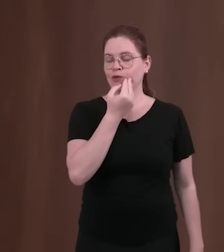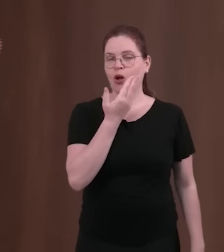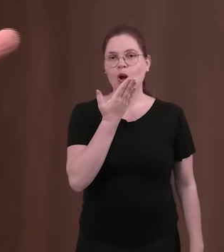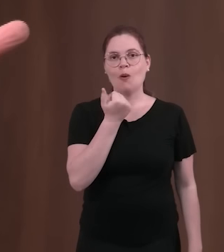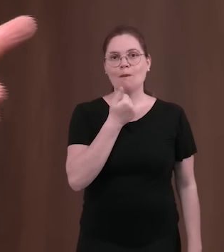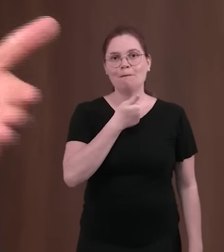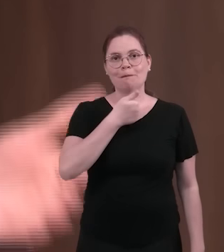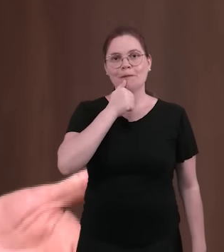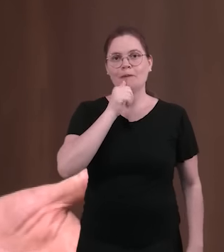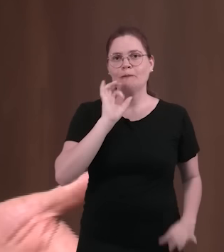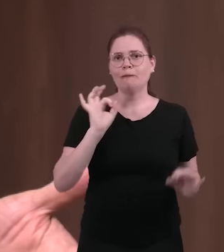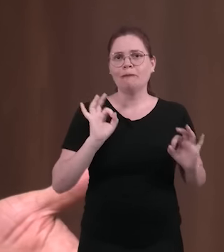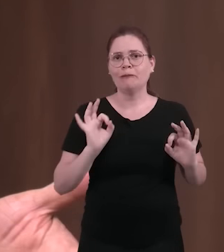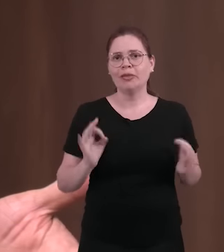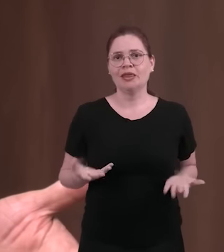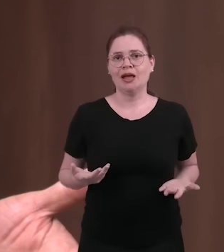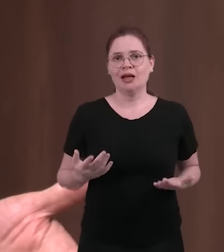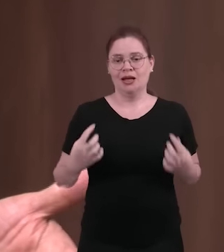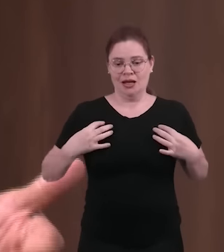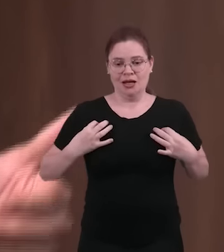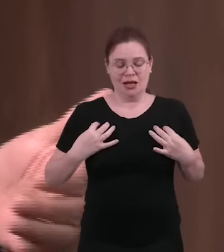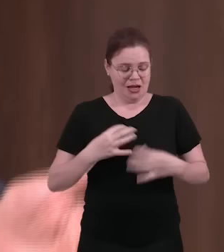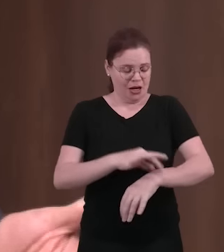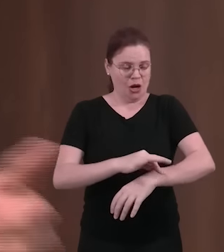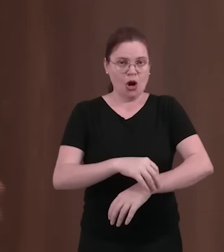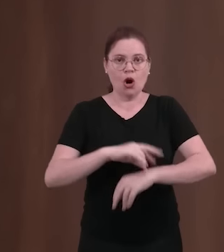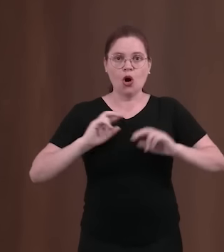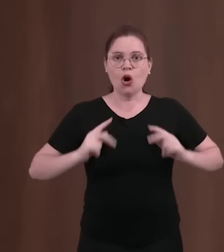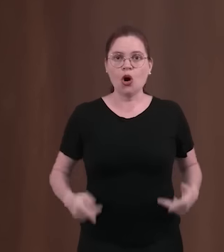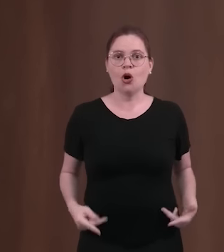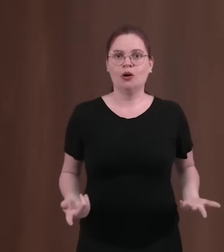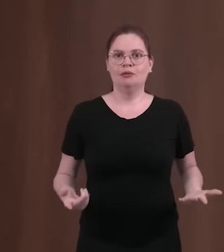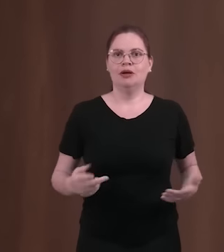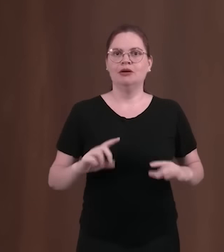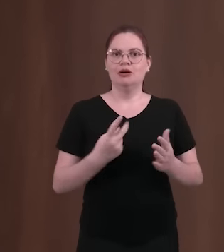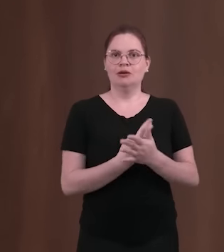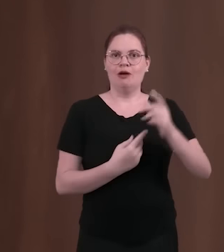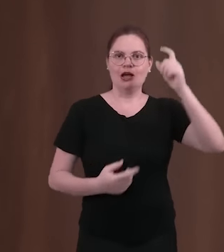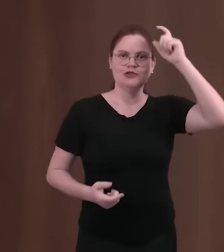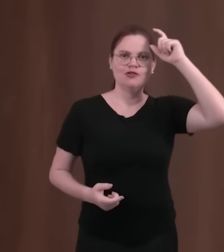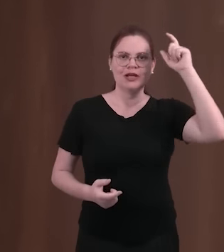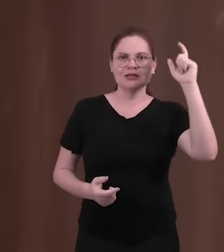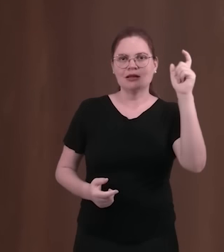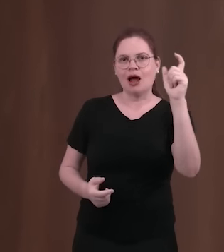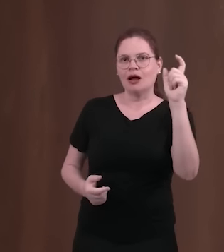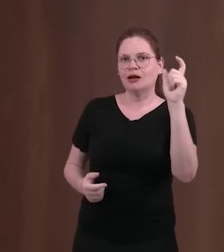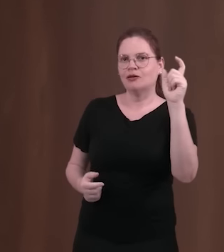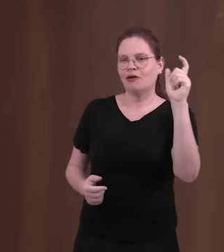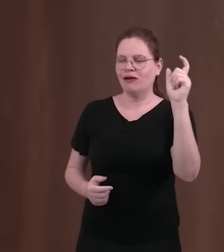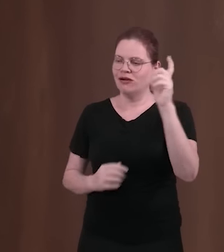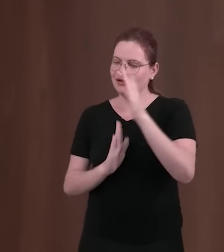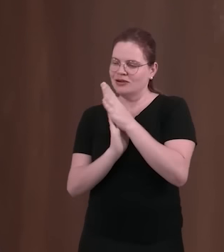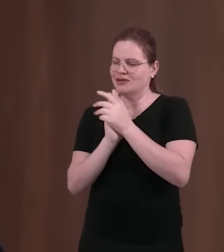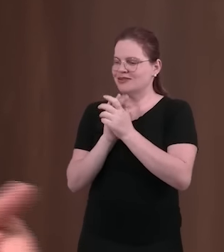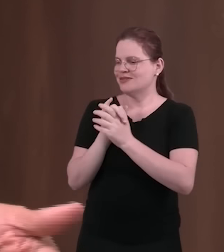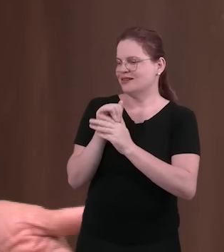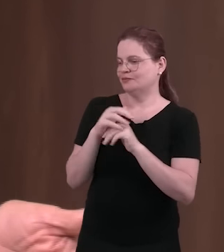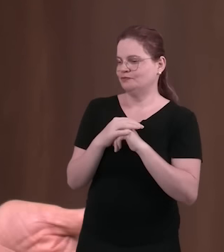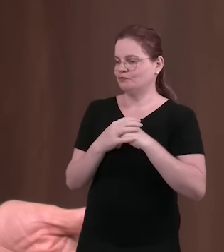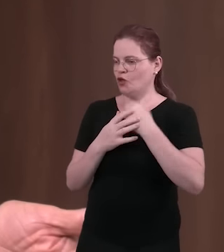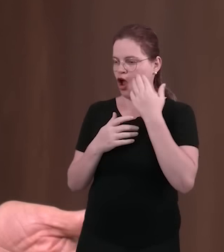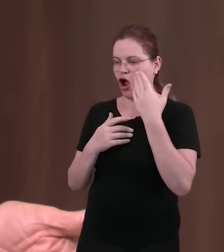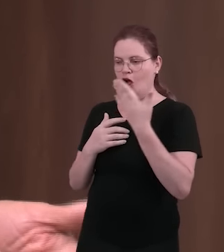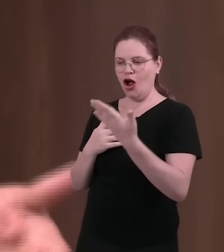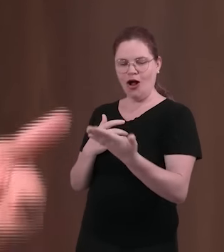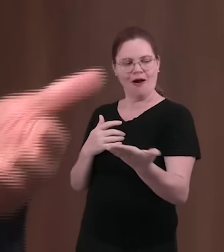bebia, ele estava em carne e osso, ele estava como homem. O adversário se apresentou e qual foi o convite do adversário para ele inicialmente? Tudo te